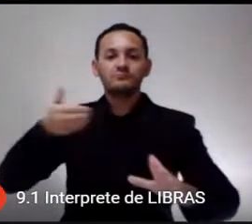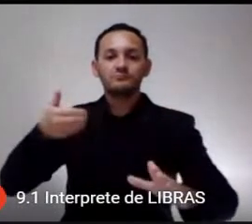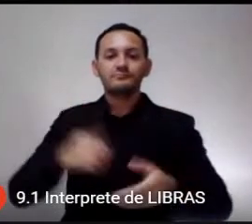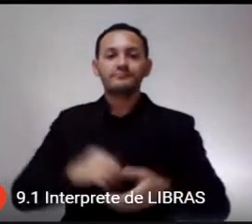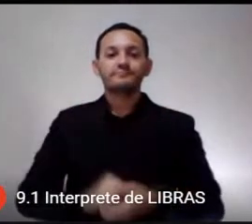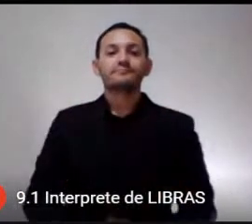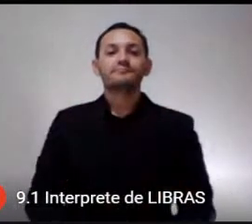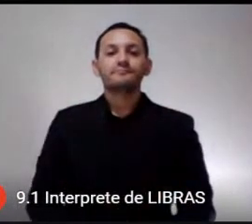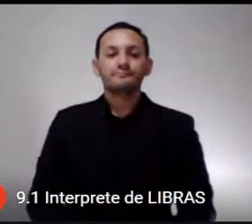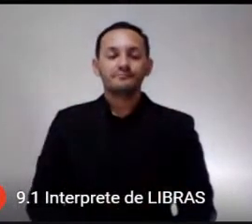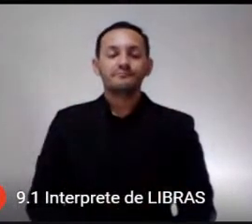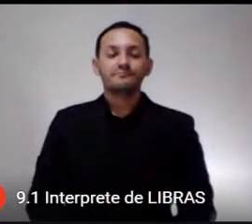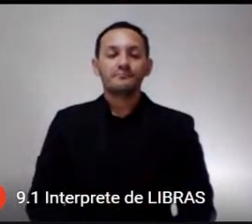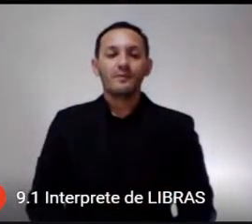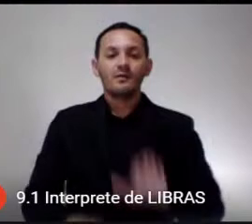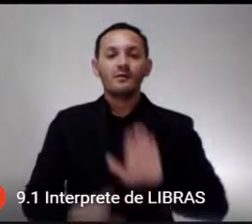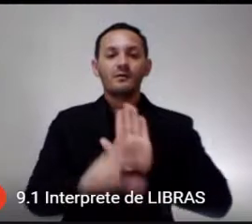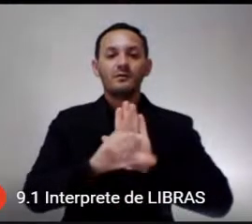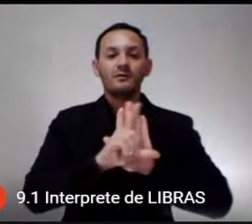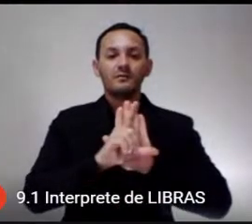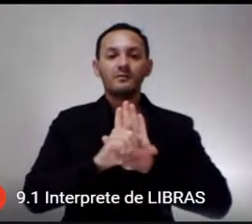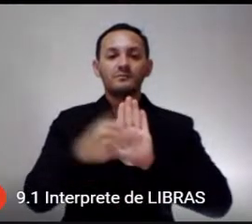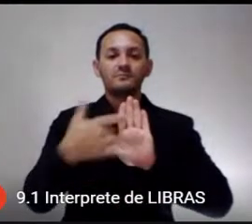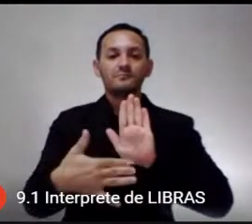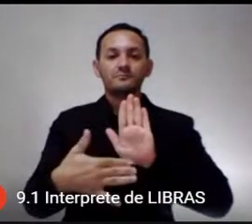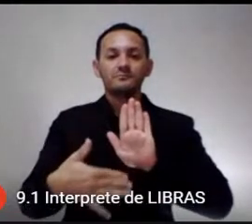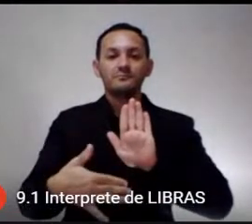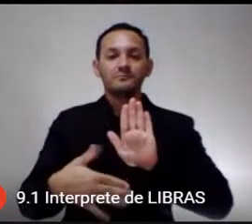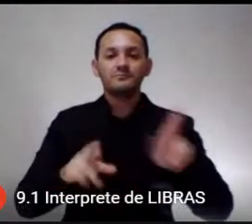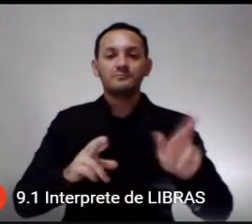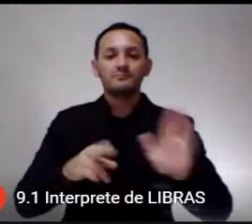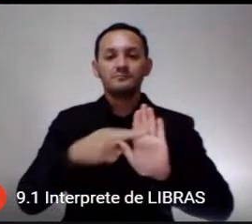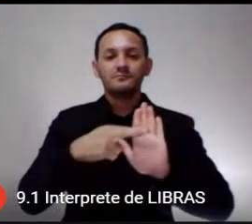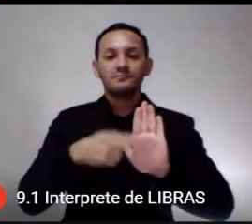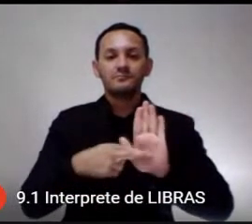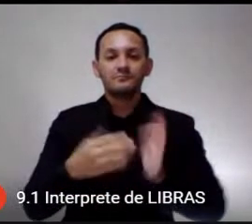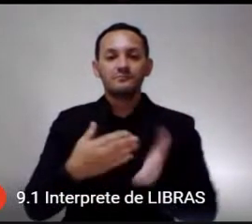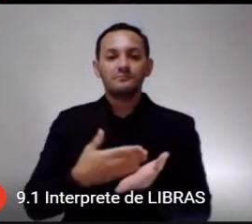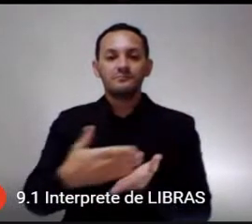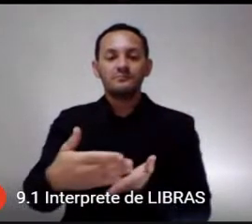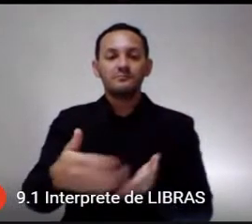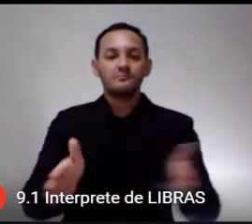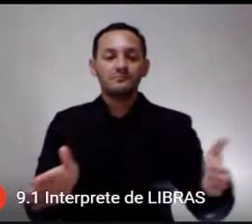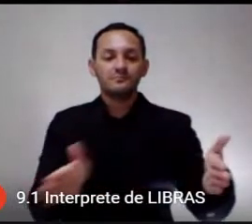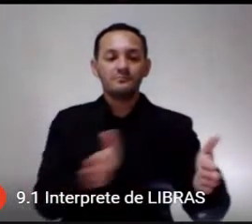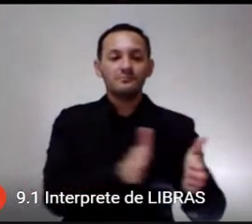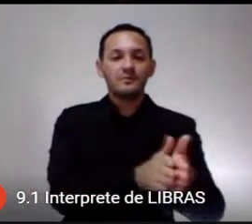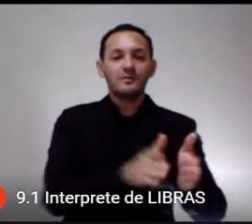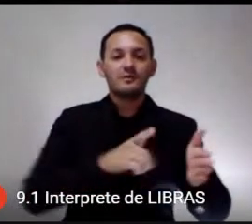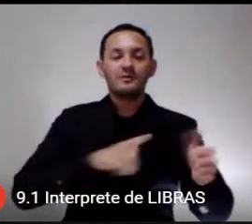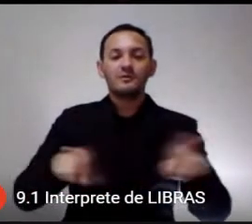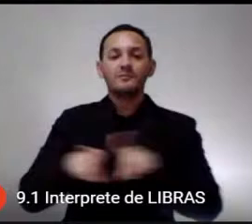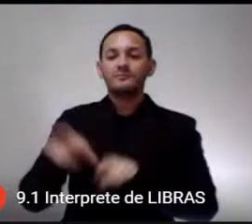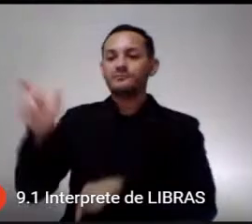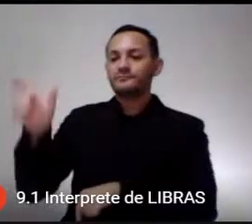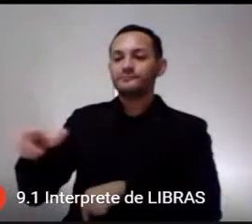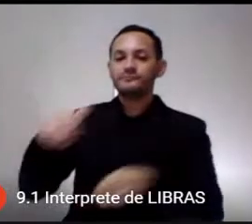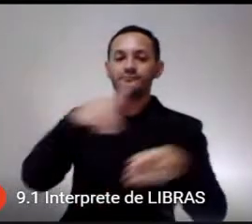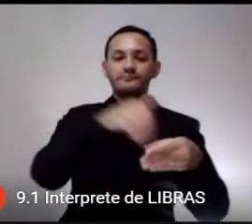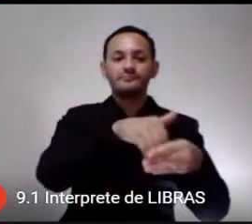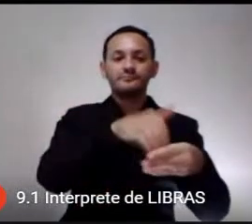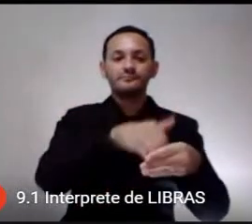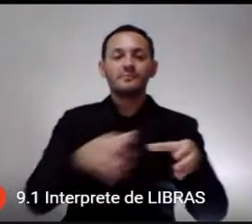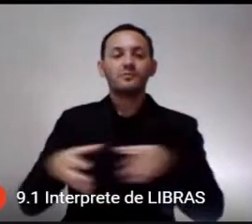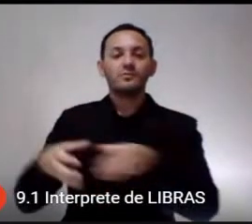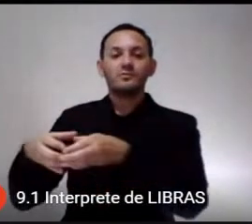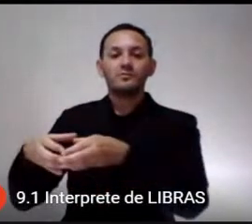lei determina o início da fluência dos prazos tanto para o eleitor quanto para os partidos políticos, vez que